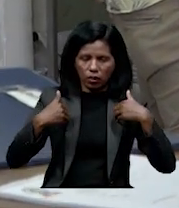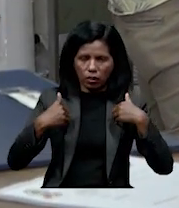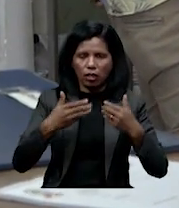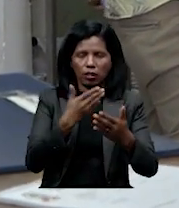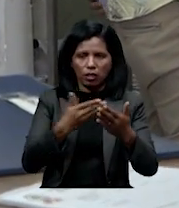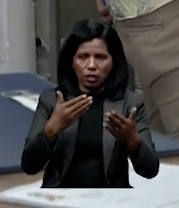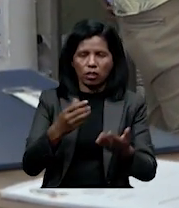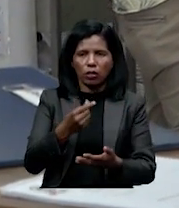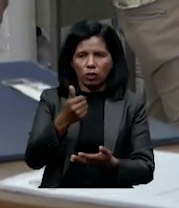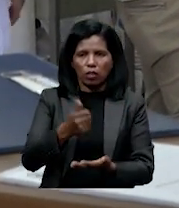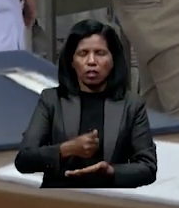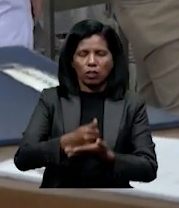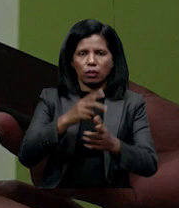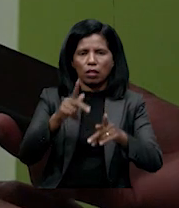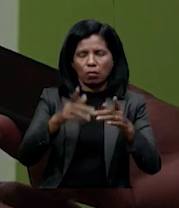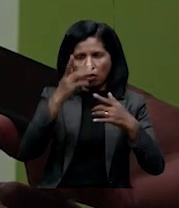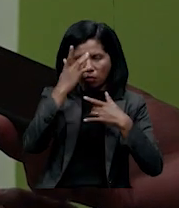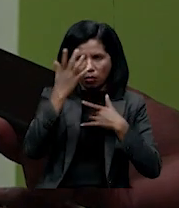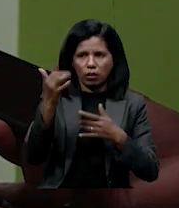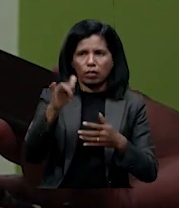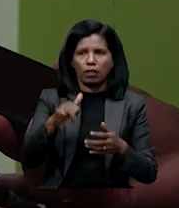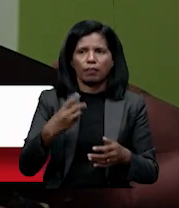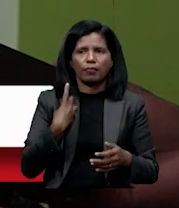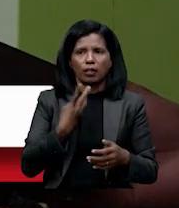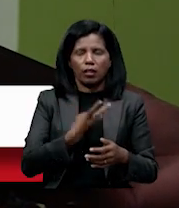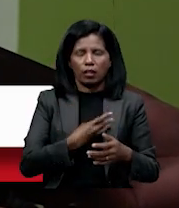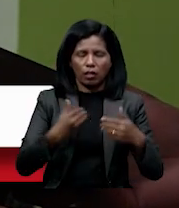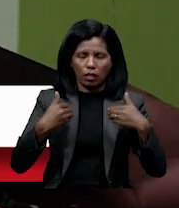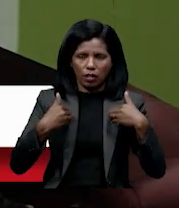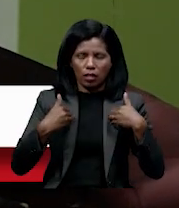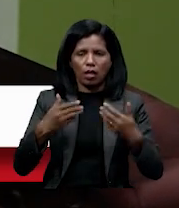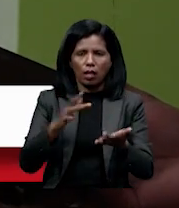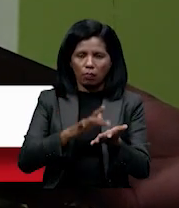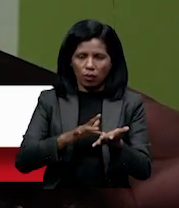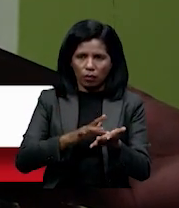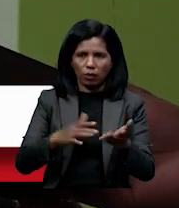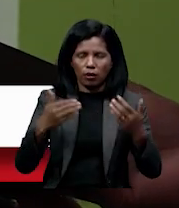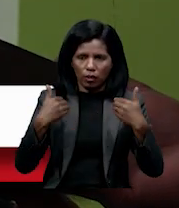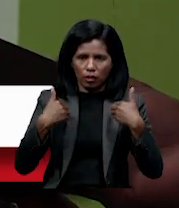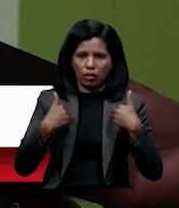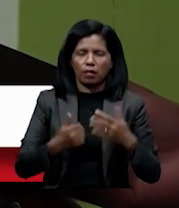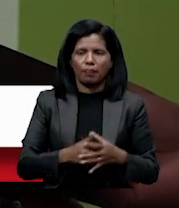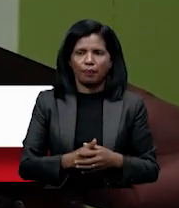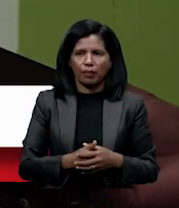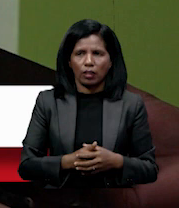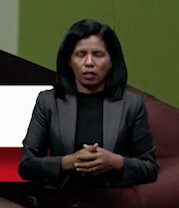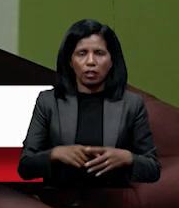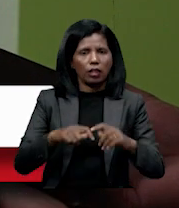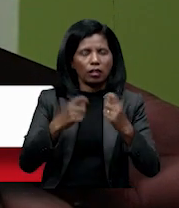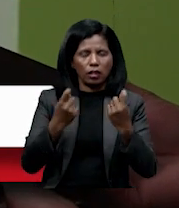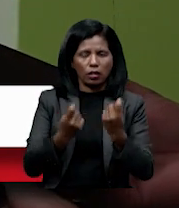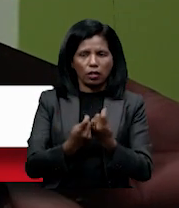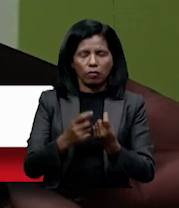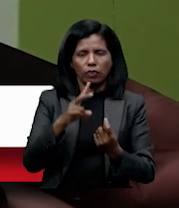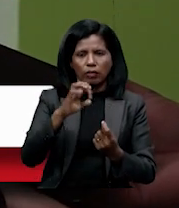anos, onde atende paciente será. Ita ia stock out nebe mak be iha ya tipu esensial